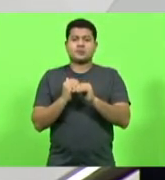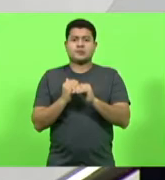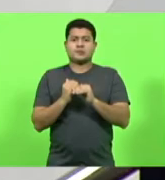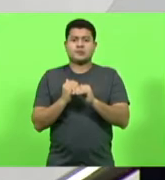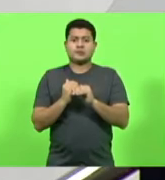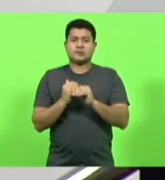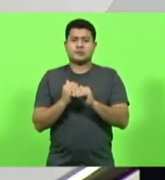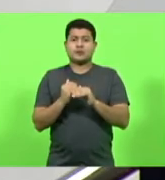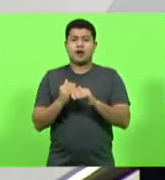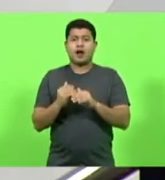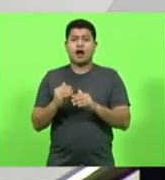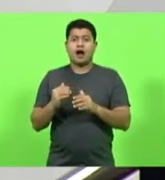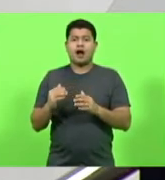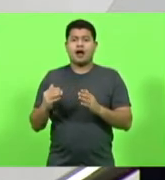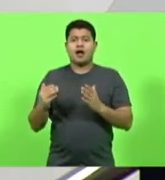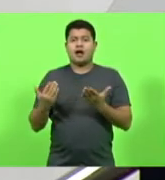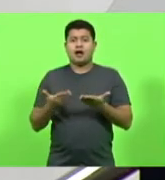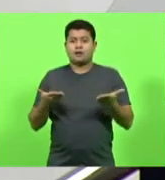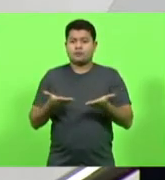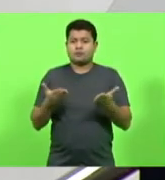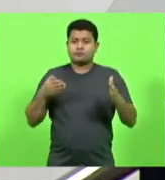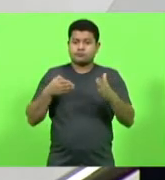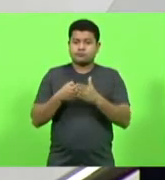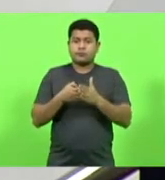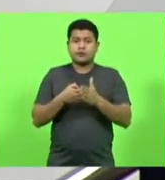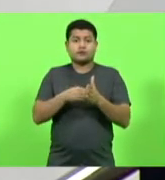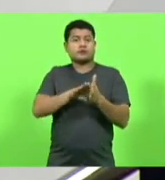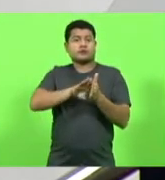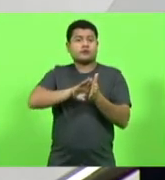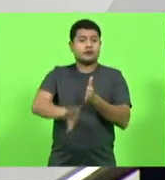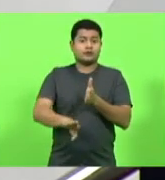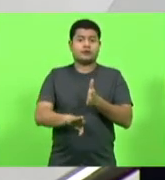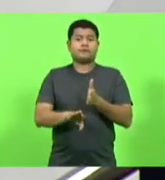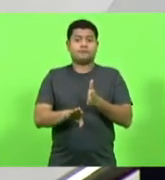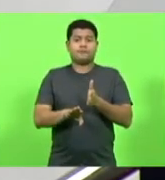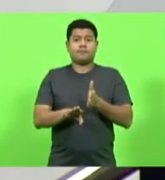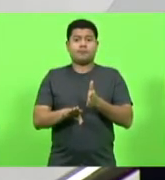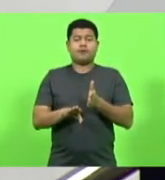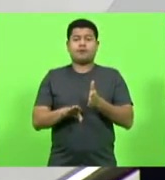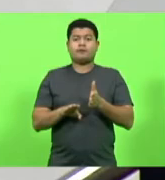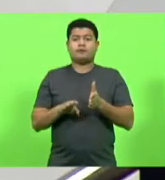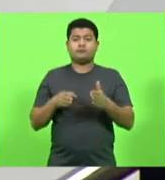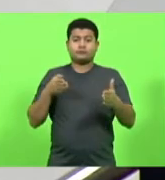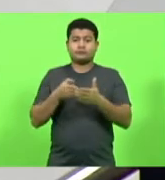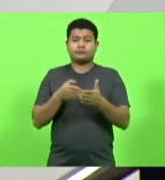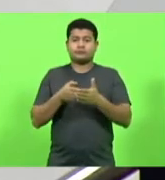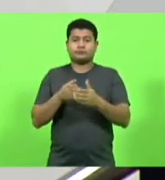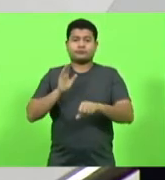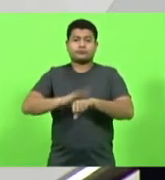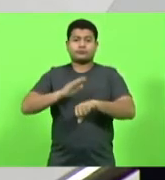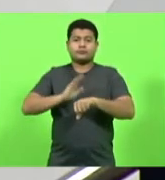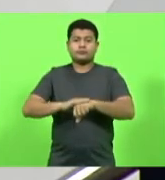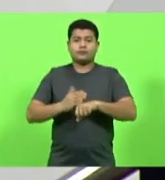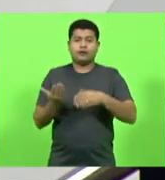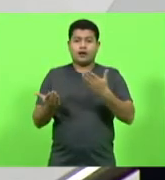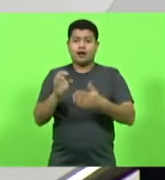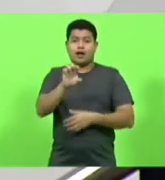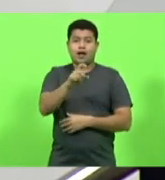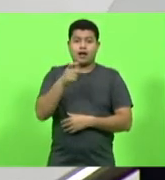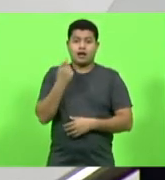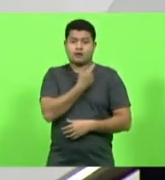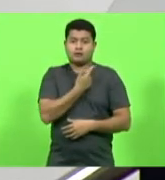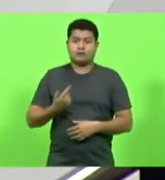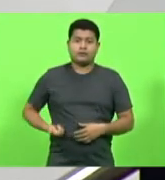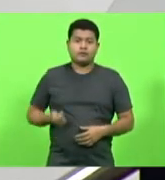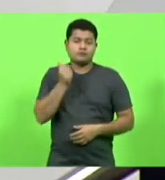a mensagem de veto, rejeitando o veto da ex-governadora interina